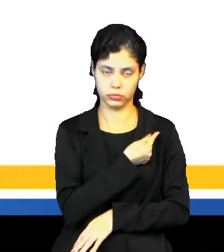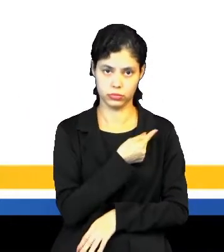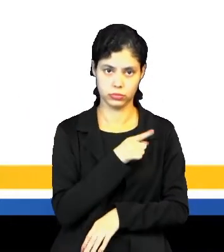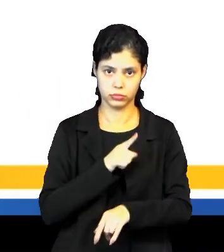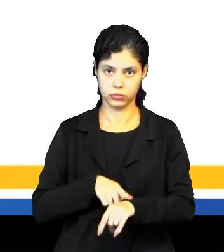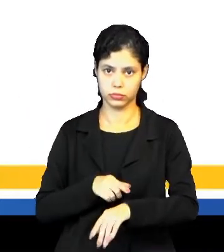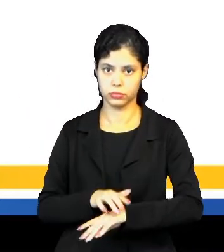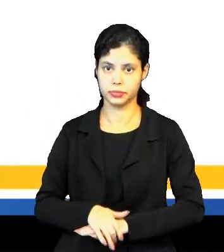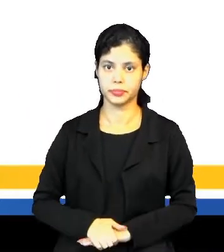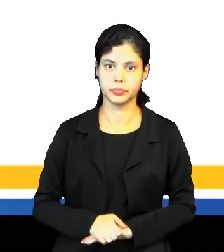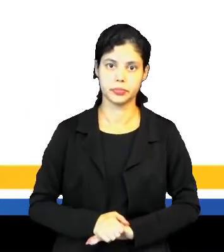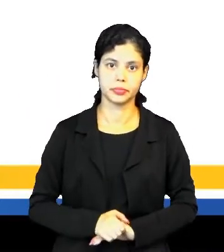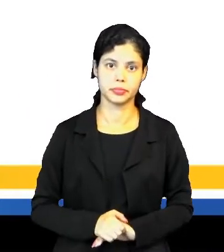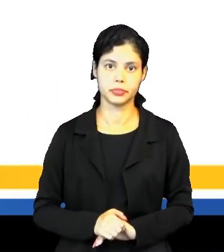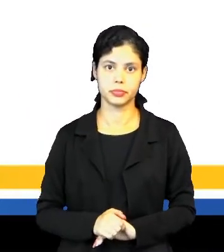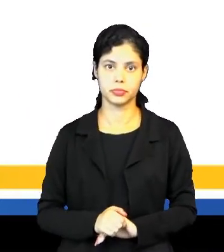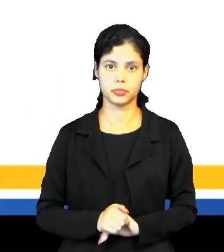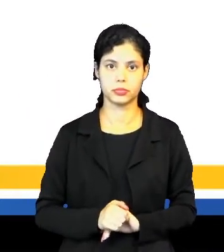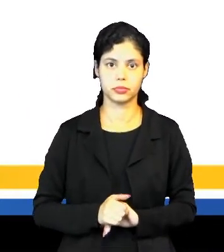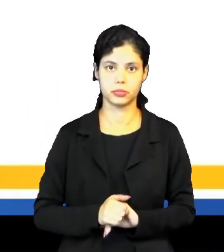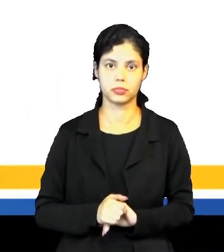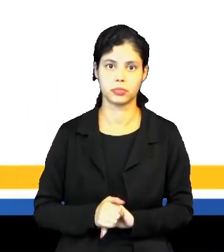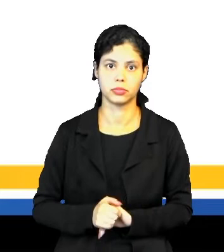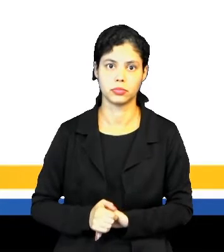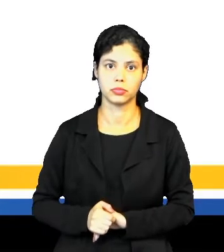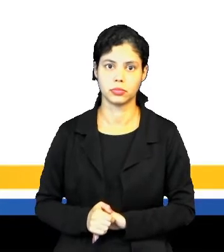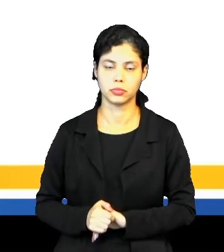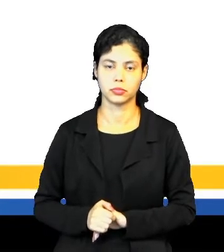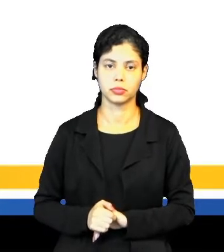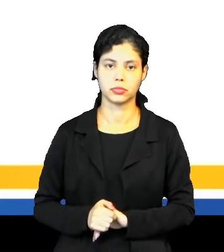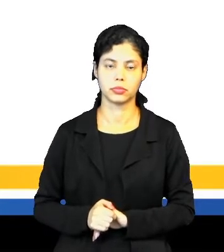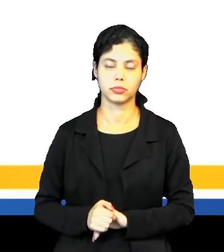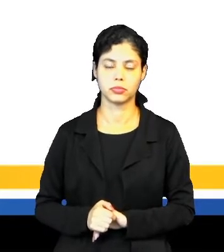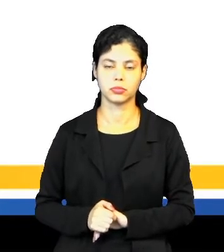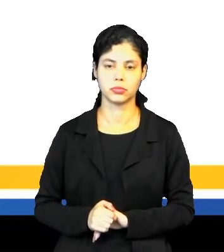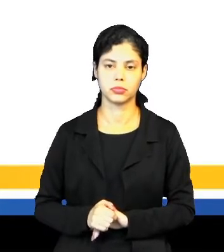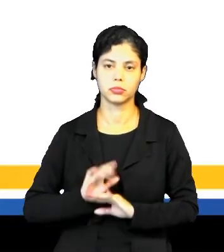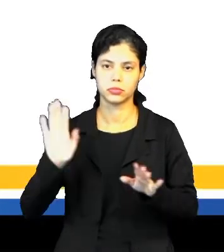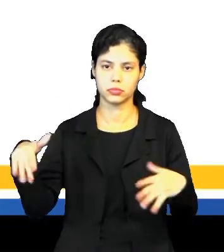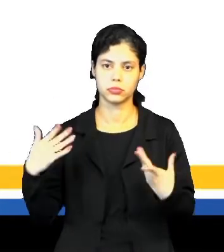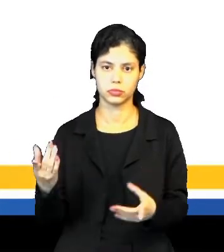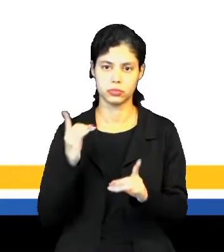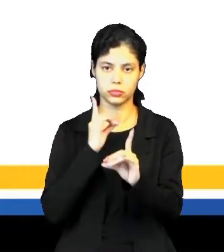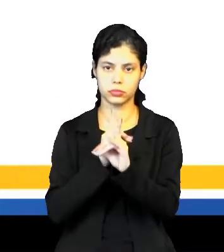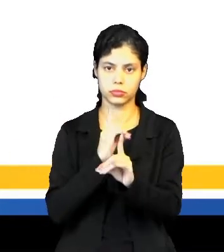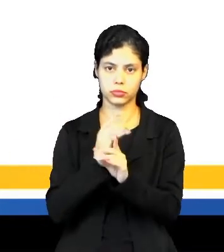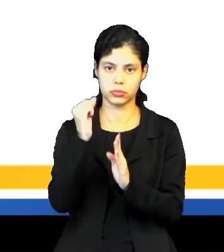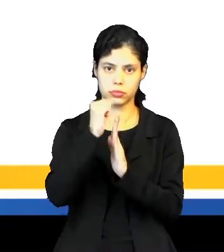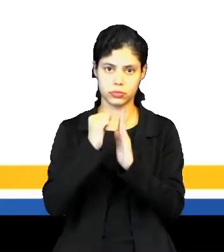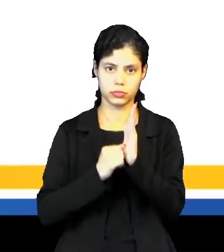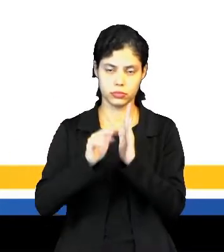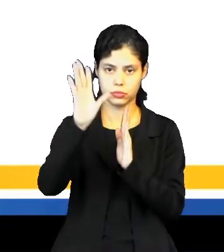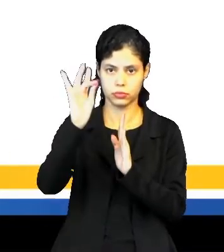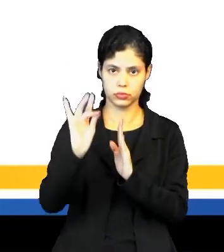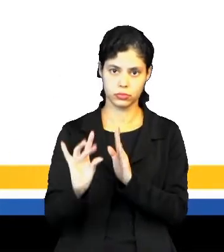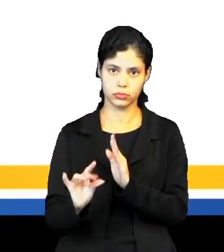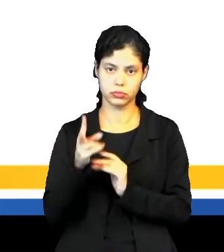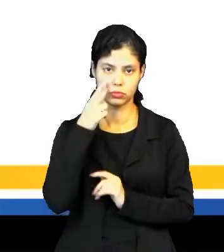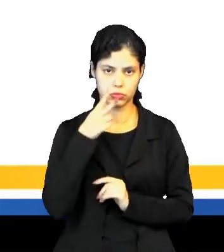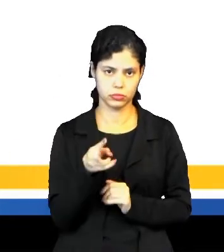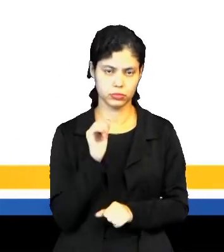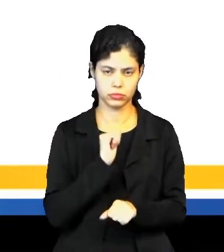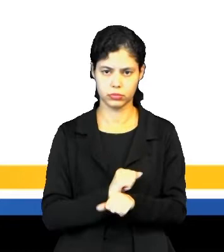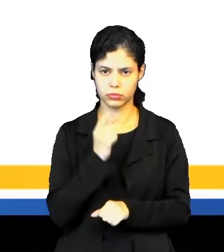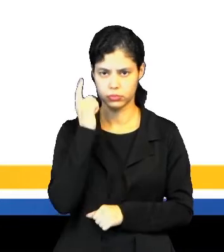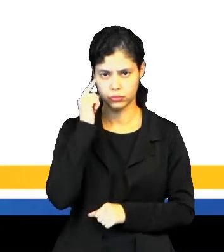tempo. E vamos agora identificar qual século pertence cada ano. Você já parou